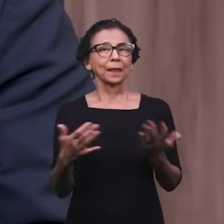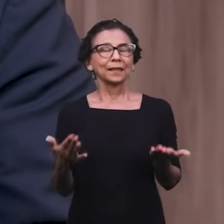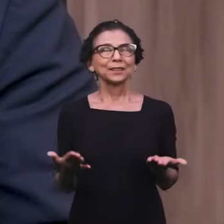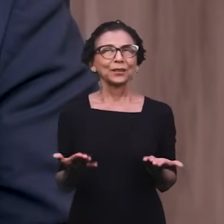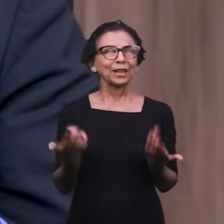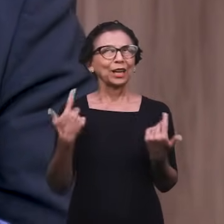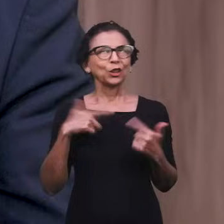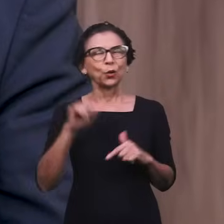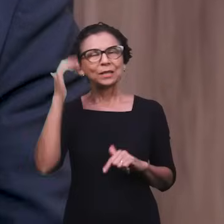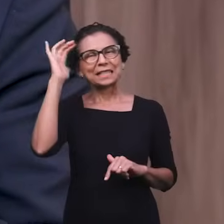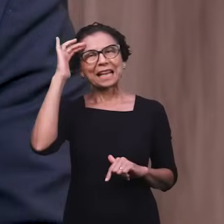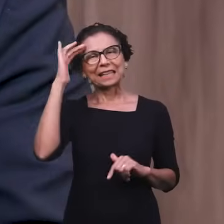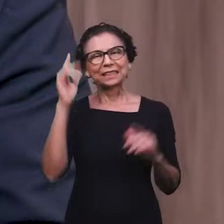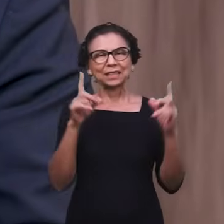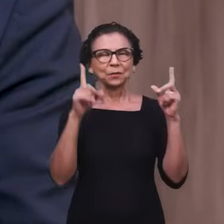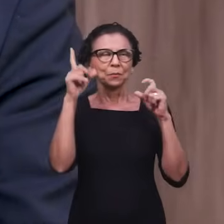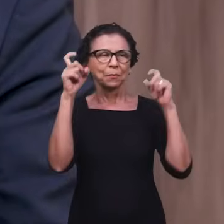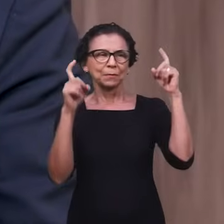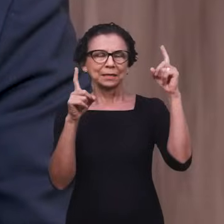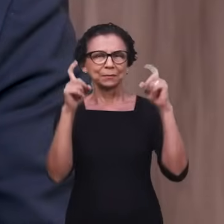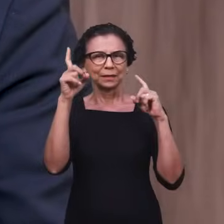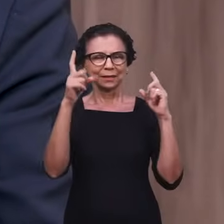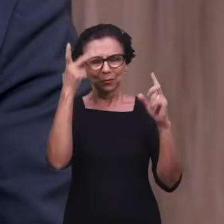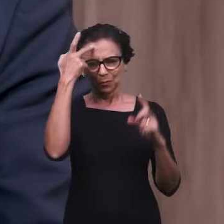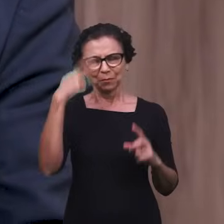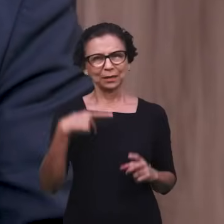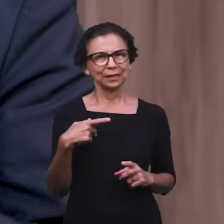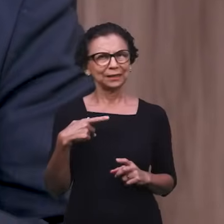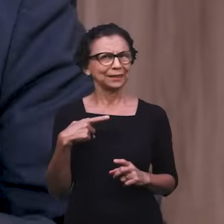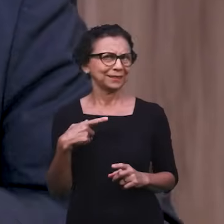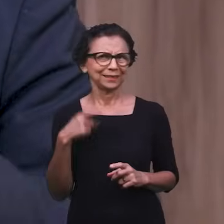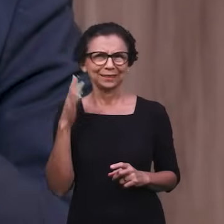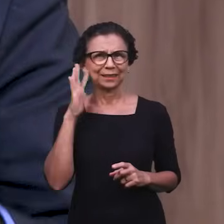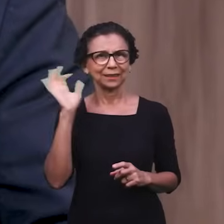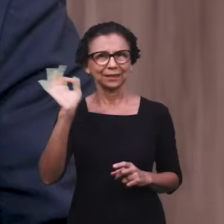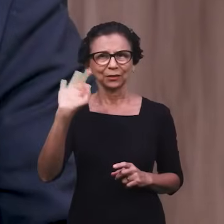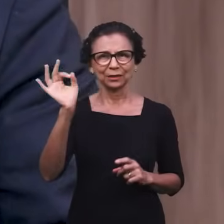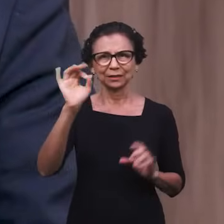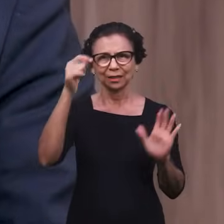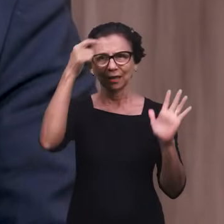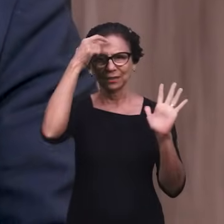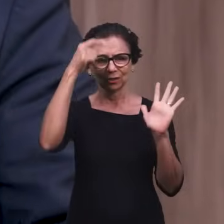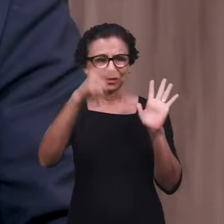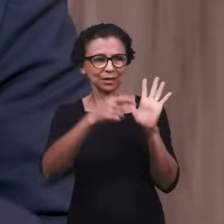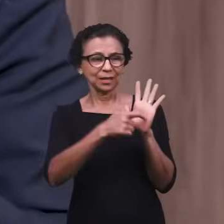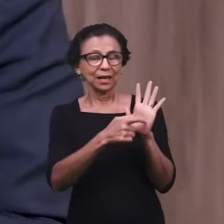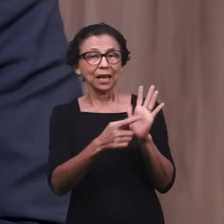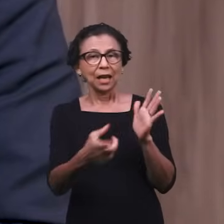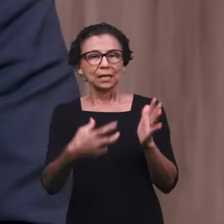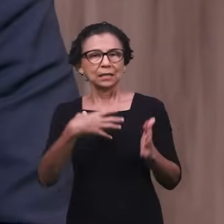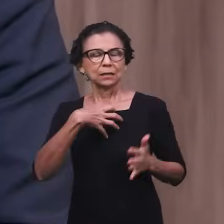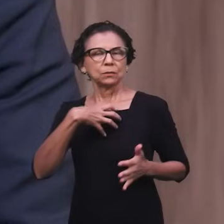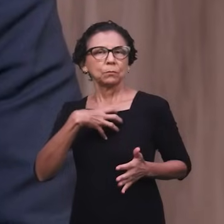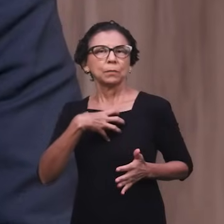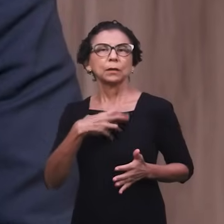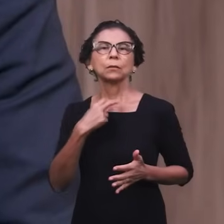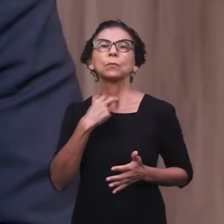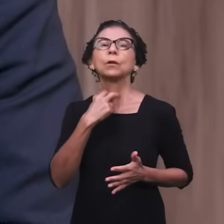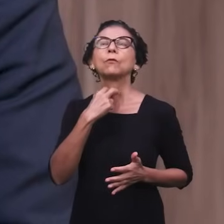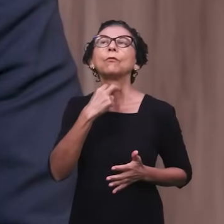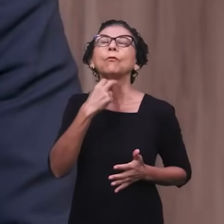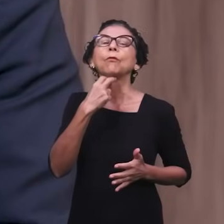ela tem dificuldade de entrar naquilo que são percepções humanas, que envolvem sentimentos, que envolvem, às vezes, o tom da